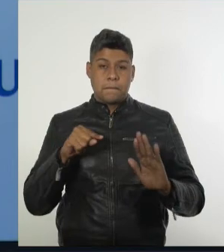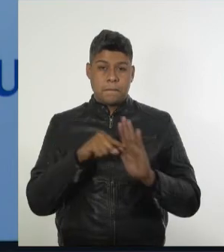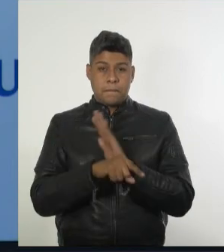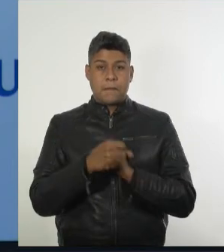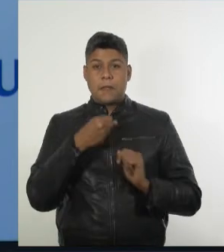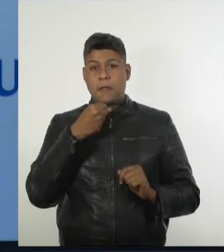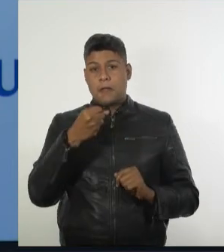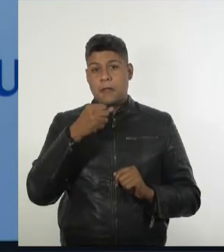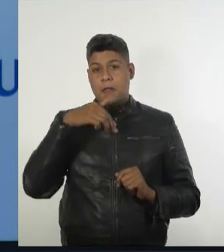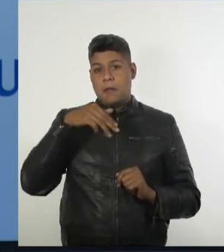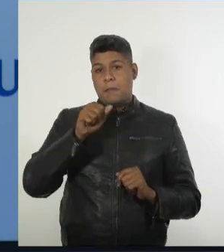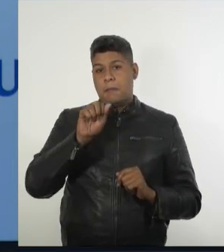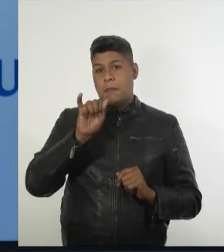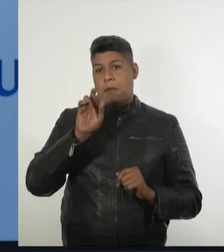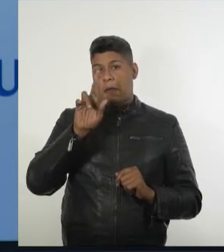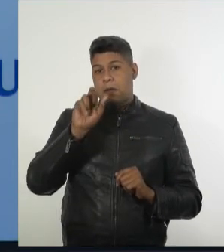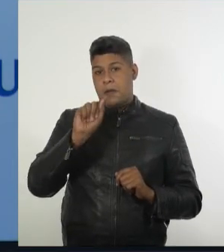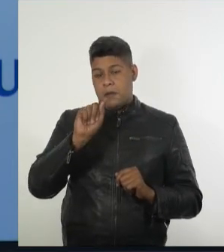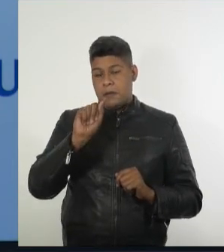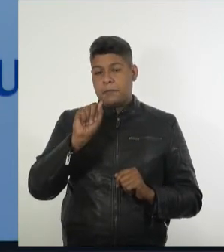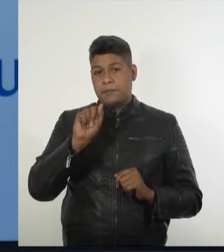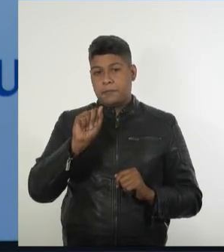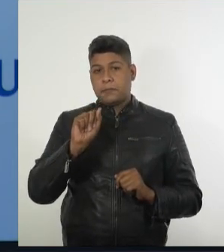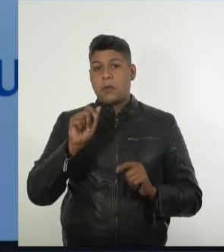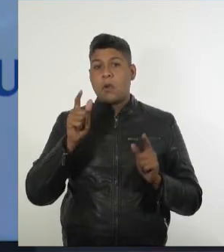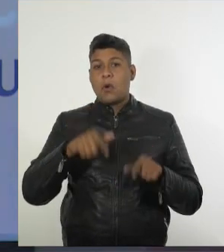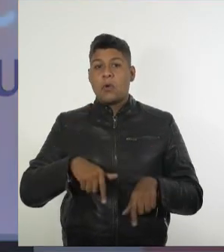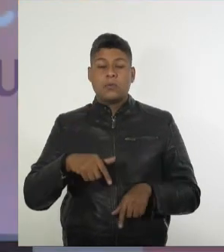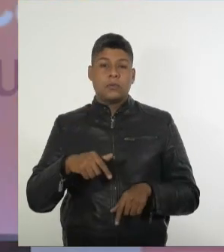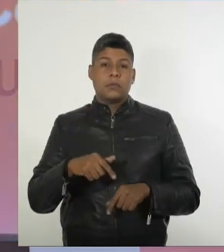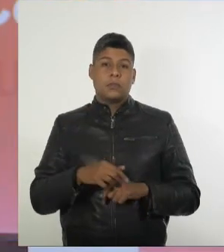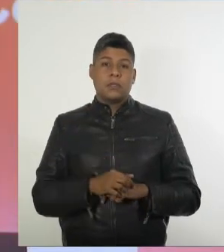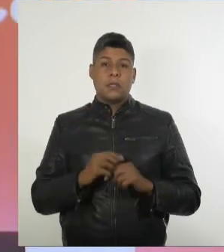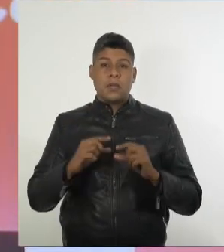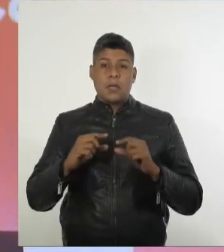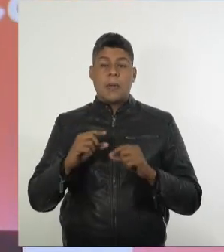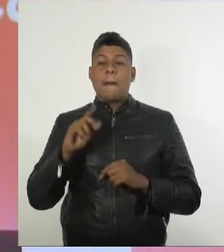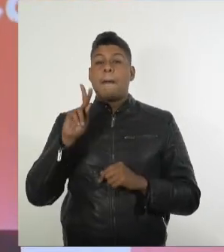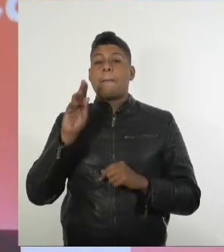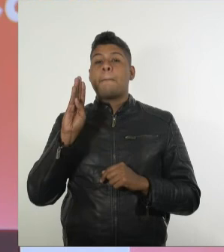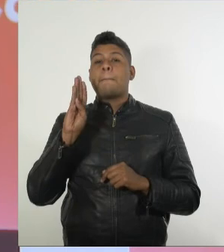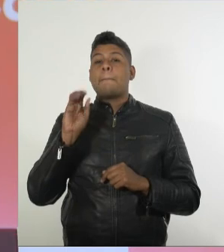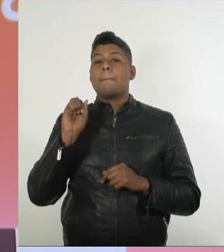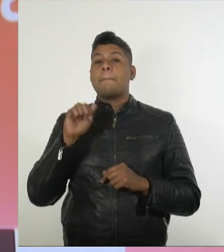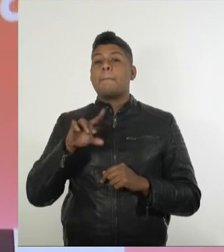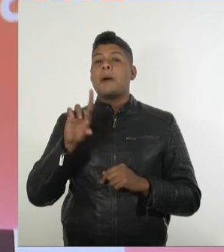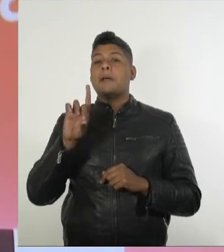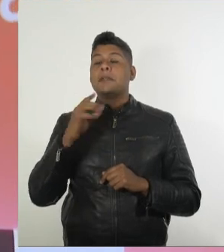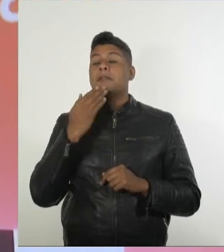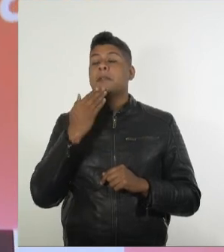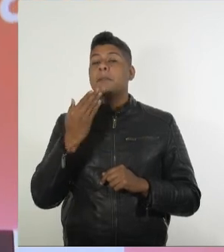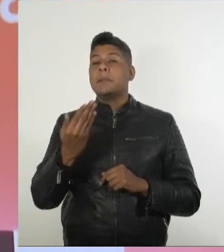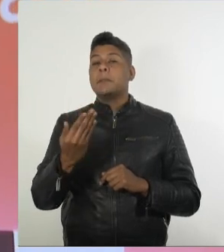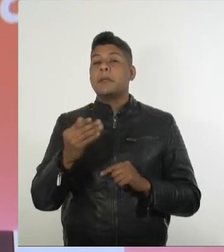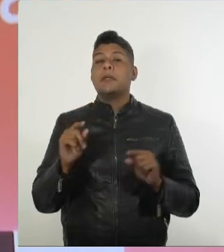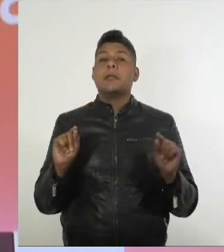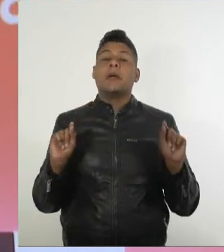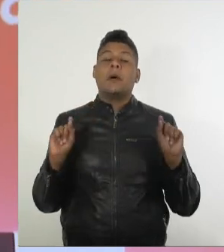pergunta da jornalista Mayra de Jaimo, da Rádio Bandeirantes. Na verdade, ela pede